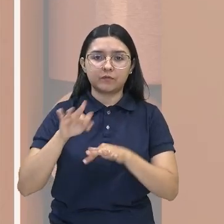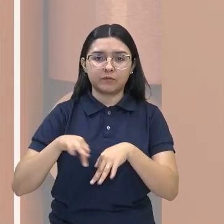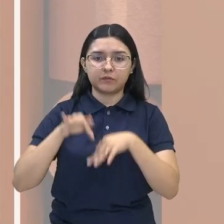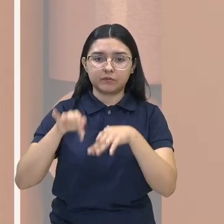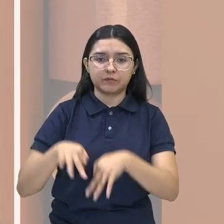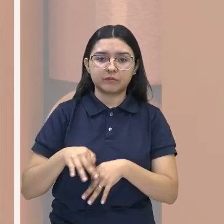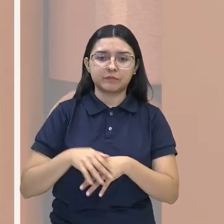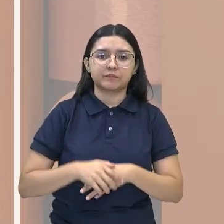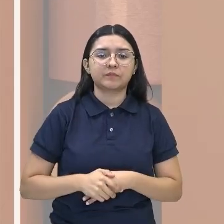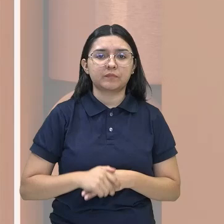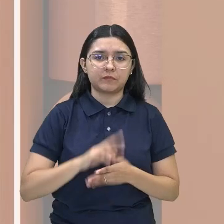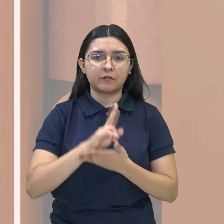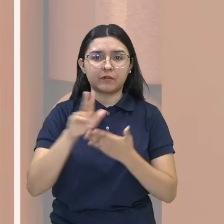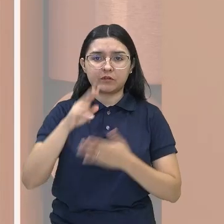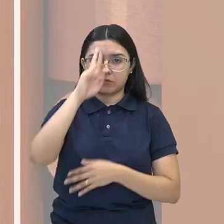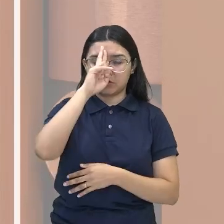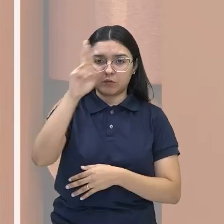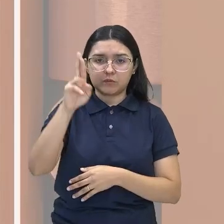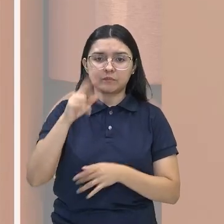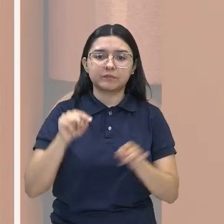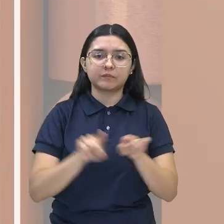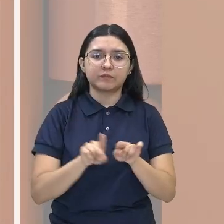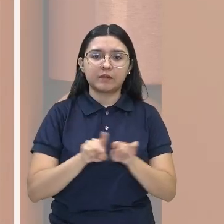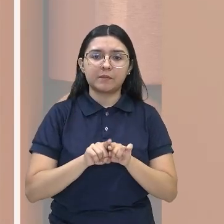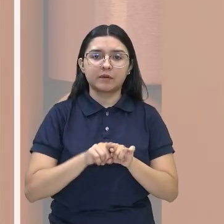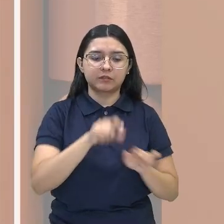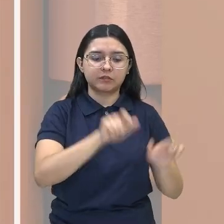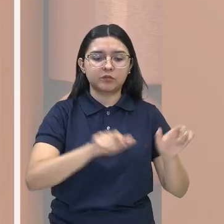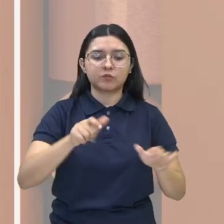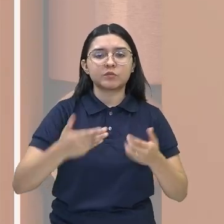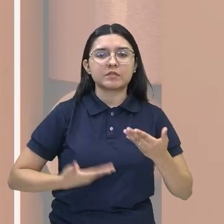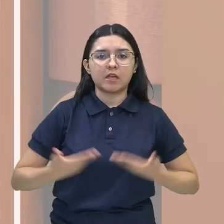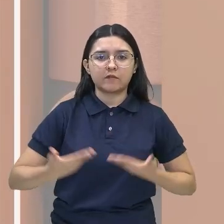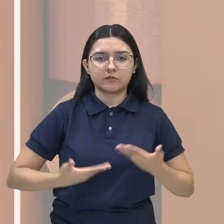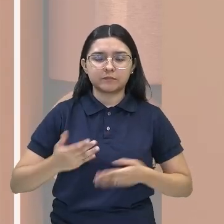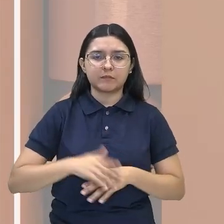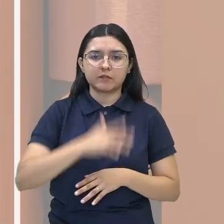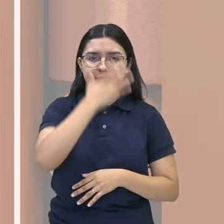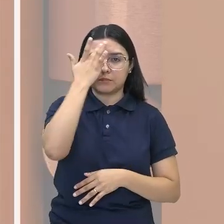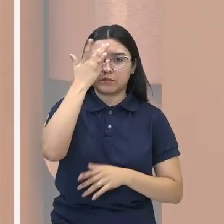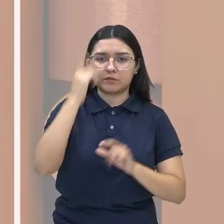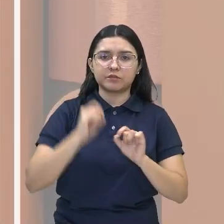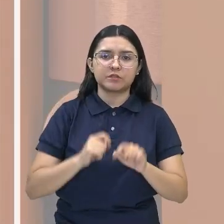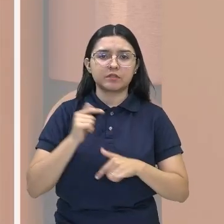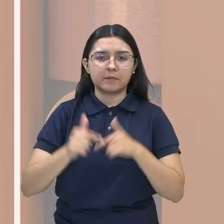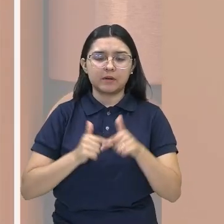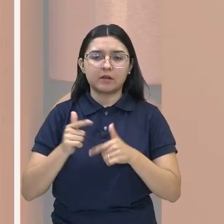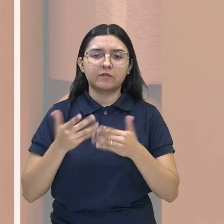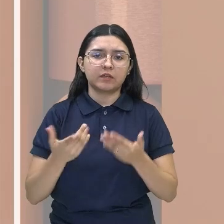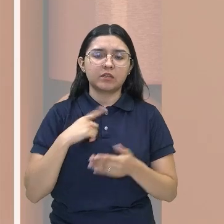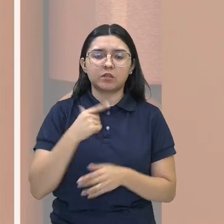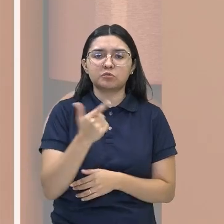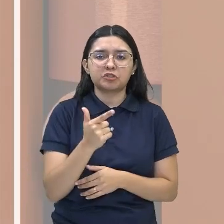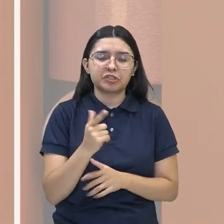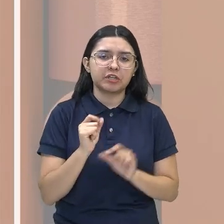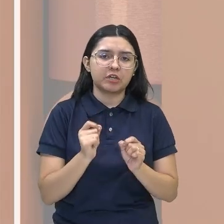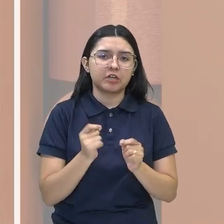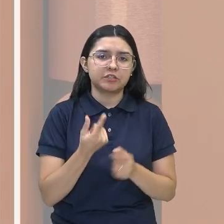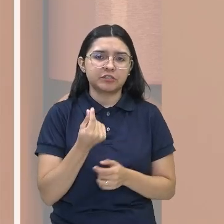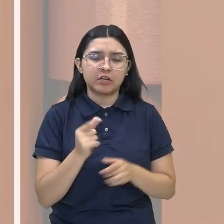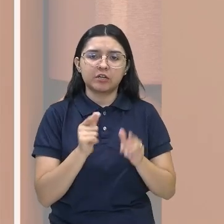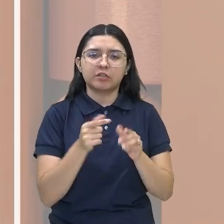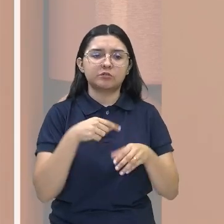melhor, os senhores feudais e os seus servos, aquelas pessoas que não possuíam terra alguma e